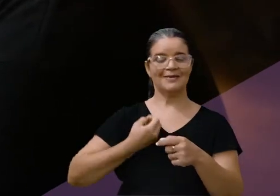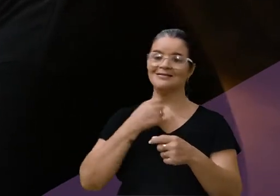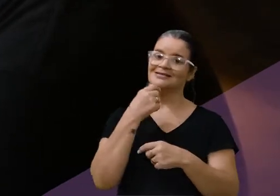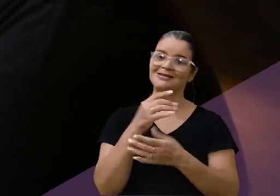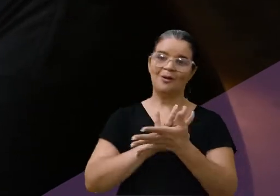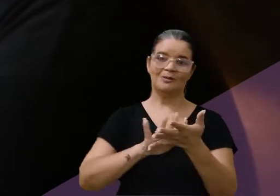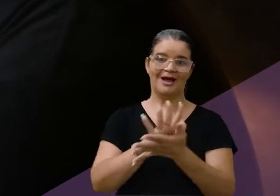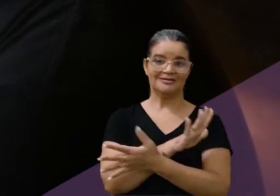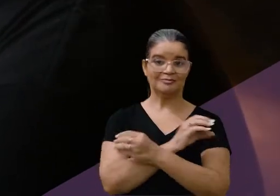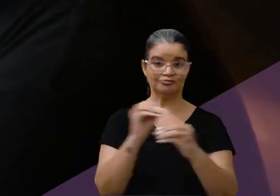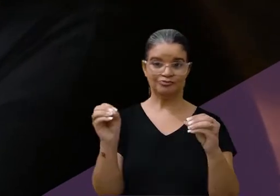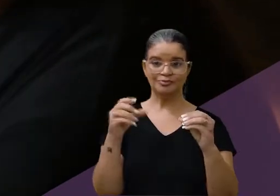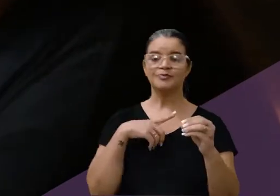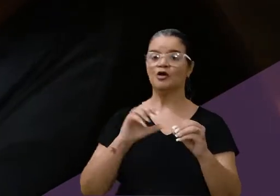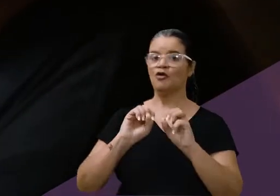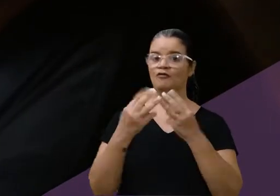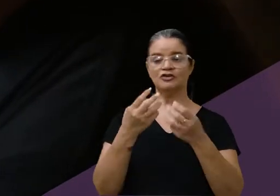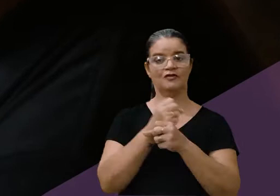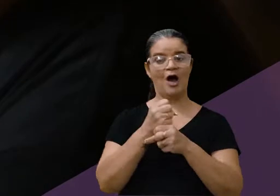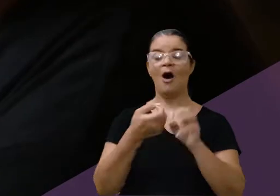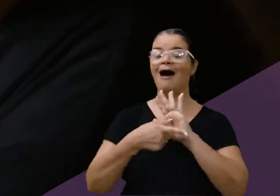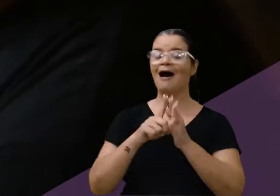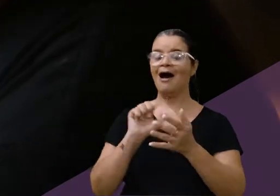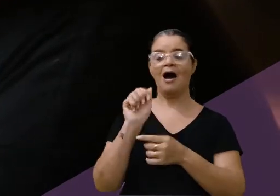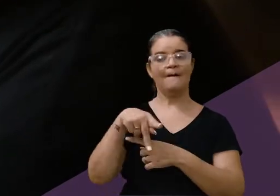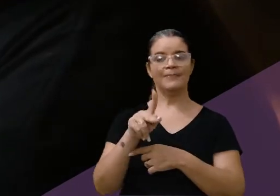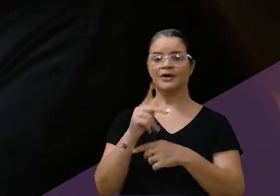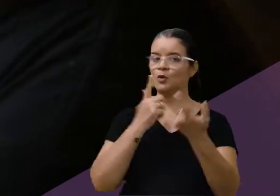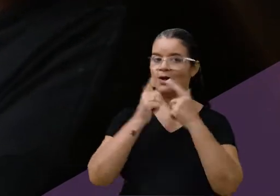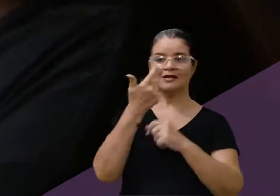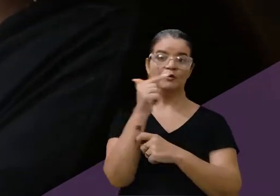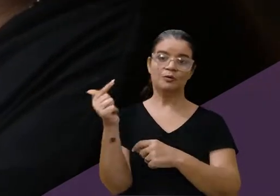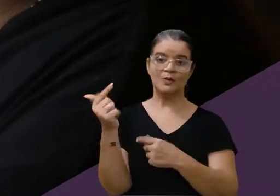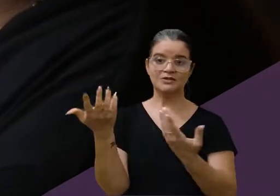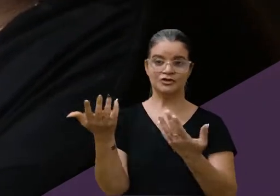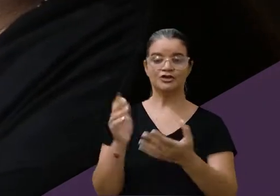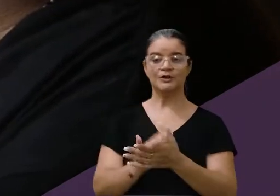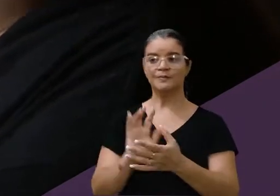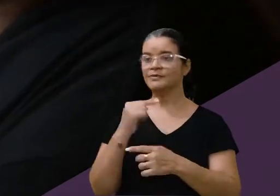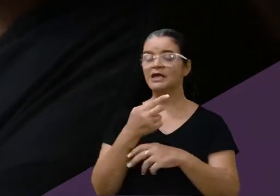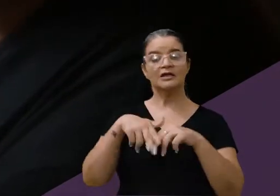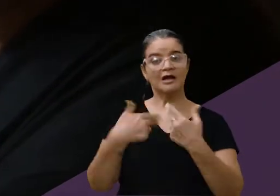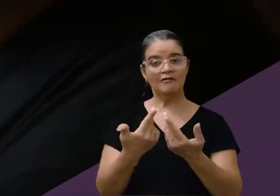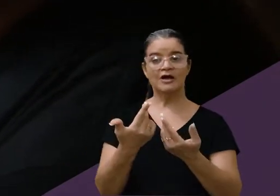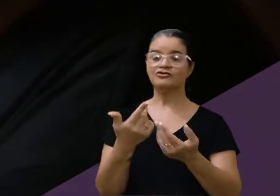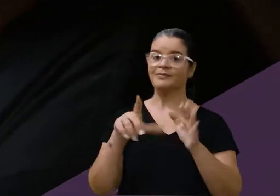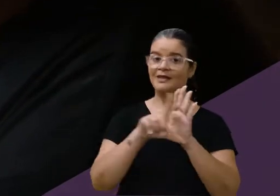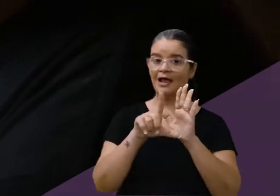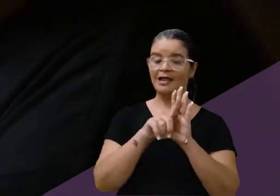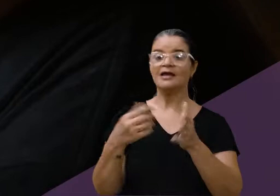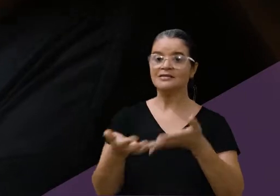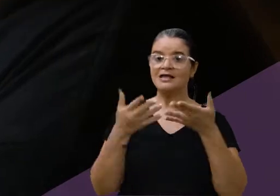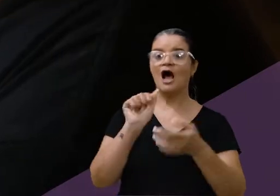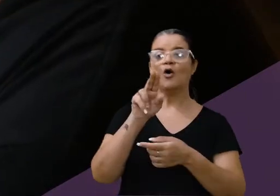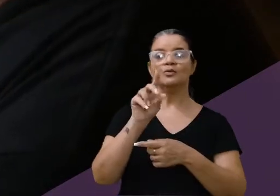presencial, né? Então o festival pré-AMP desse ano no carnaval não existiu. E a gente, através da lei de incentivo, né,